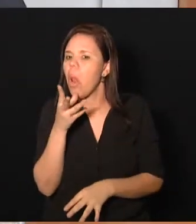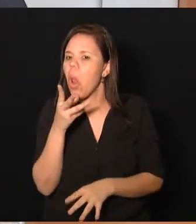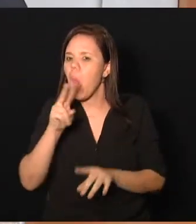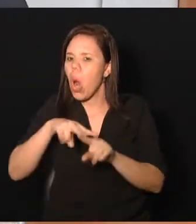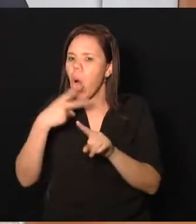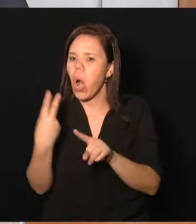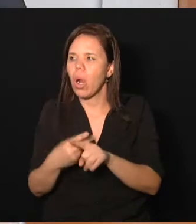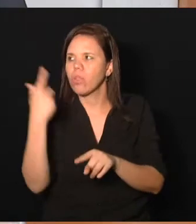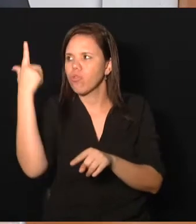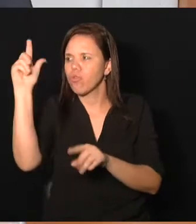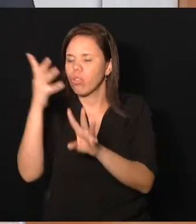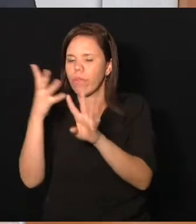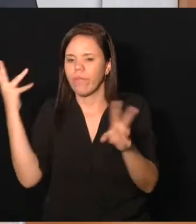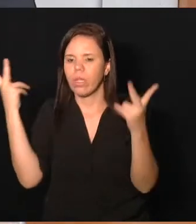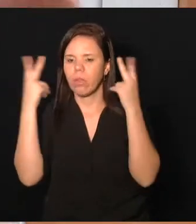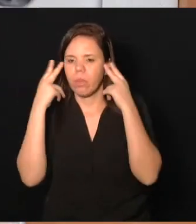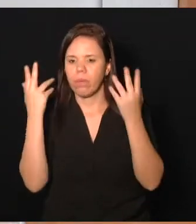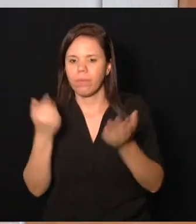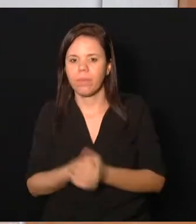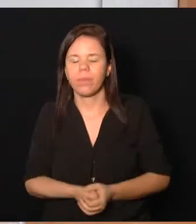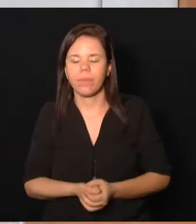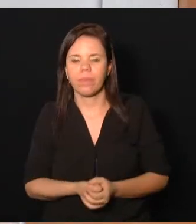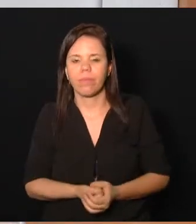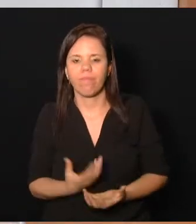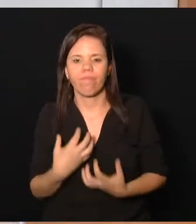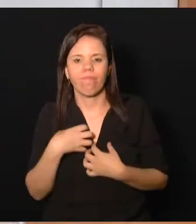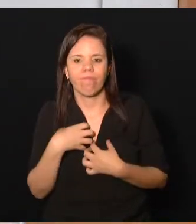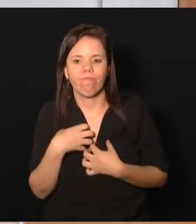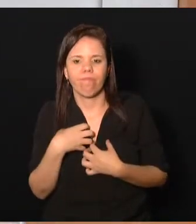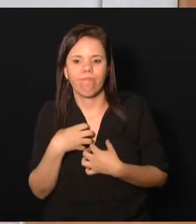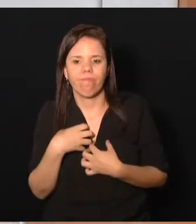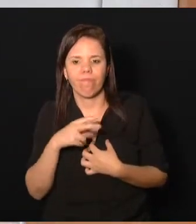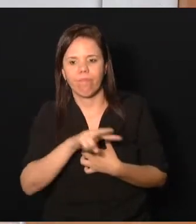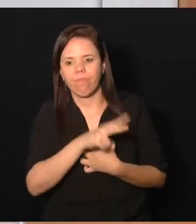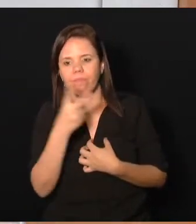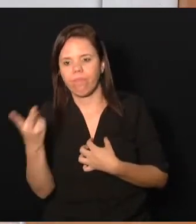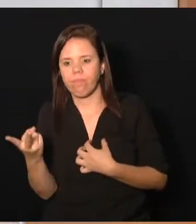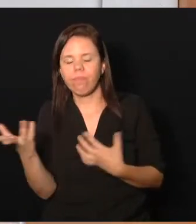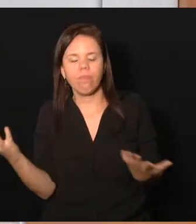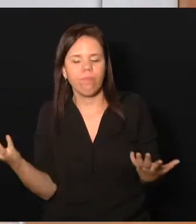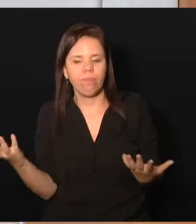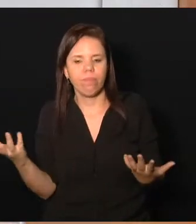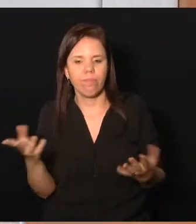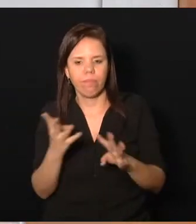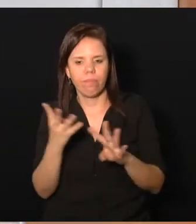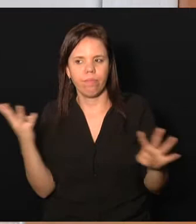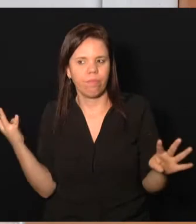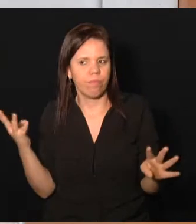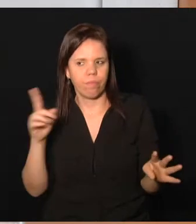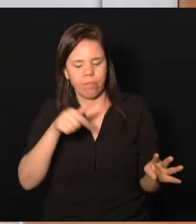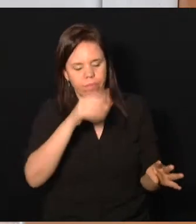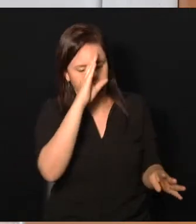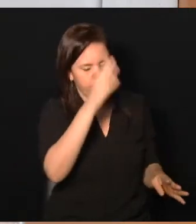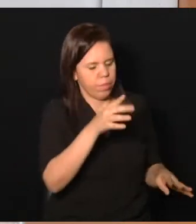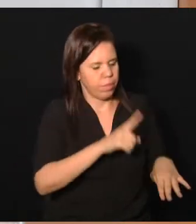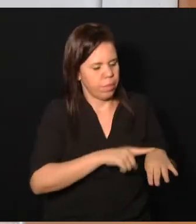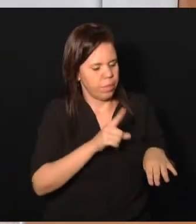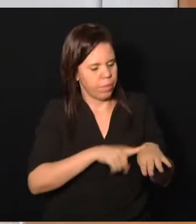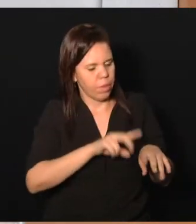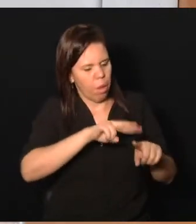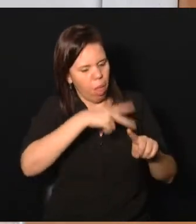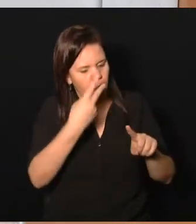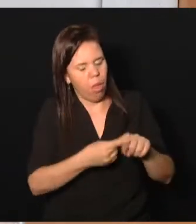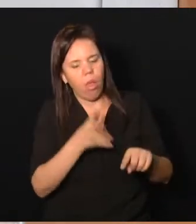normal. Daí você vai ter uma inversão da fila preferencial. O tempo vai levar mais